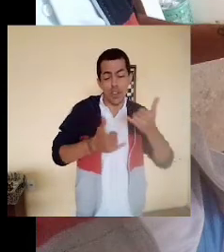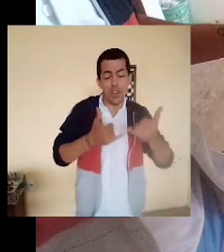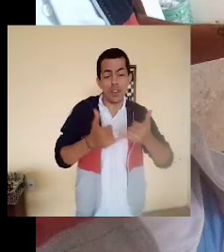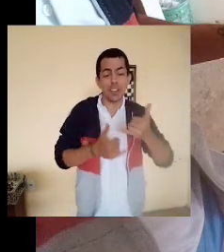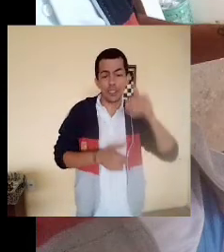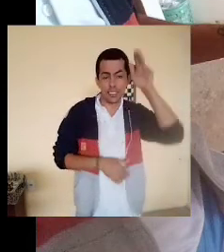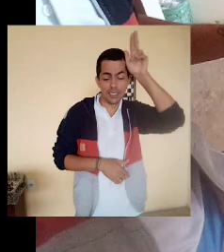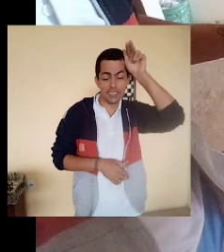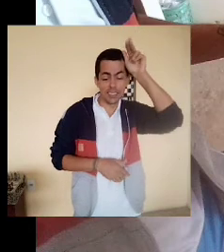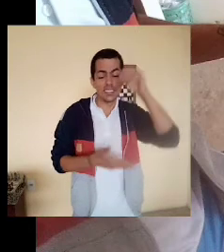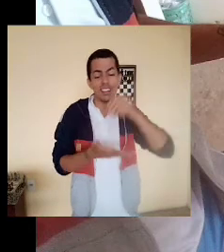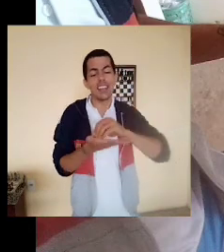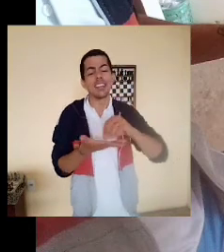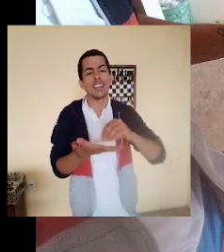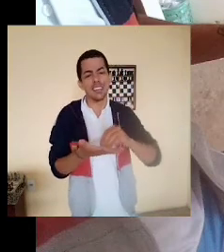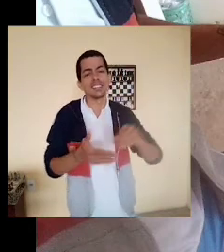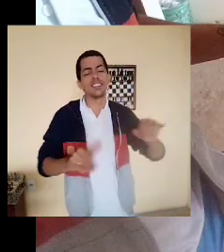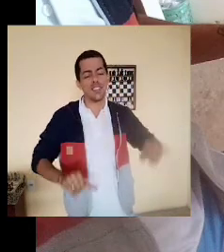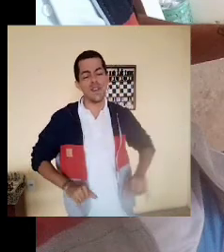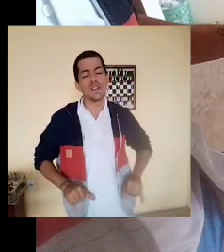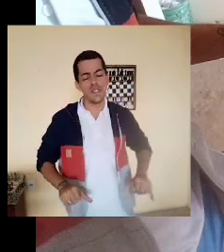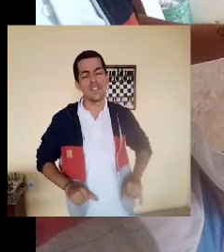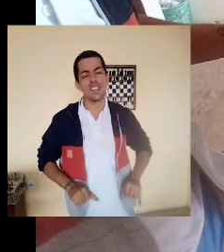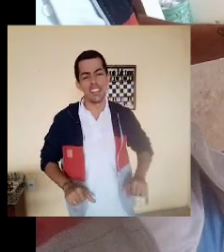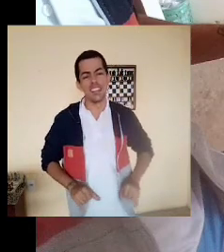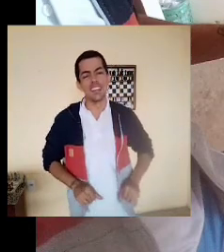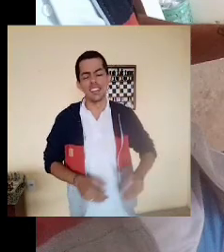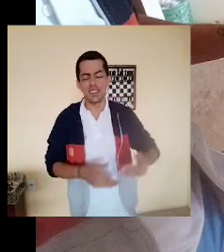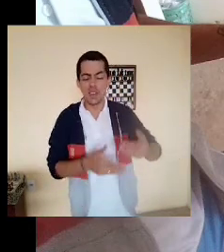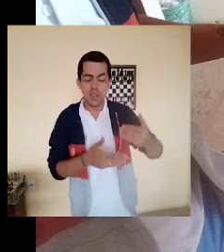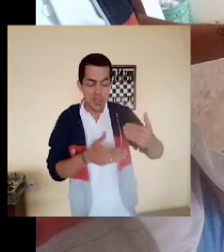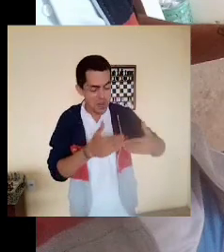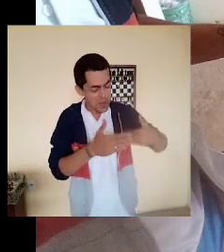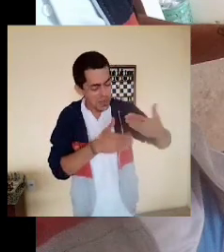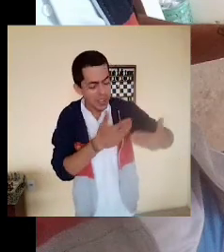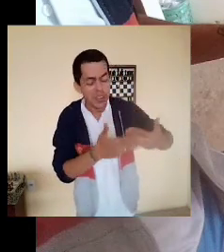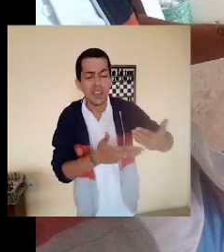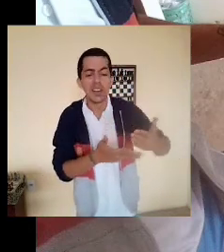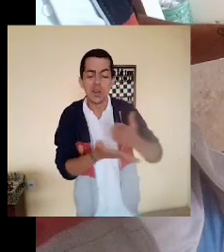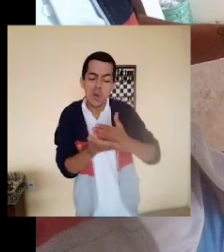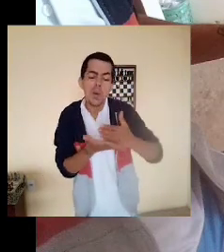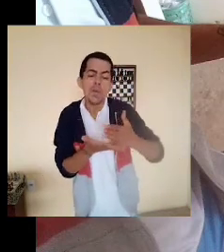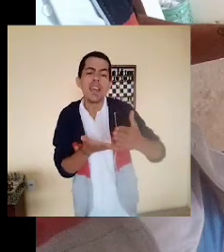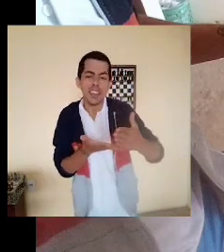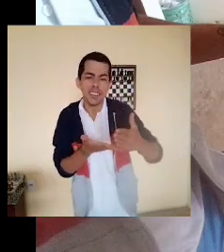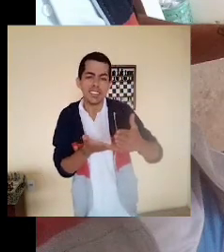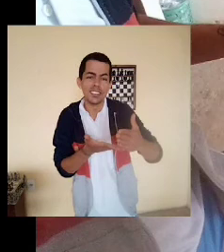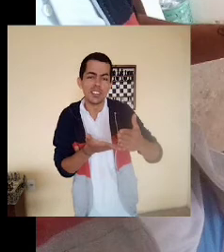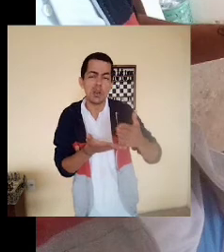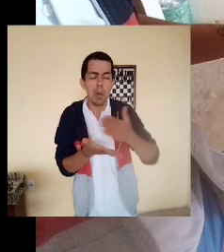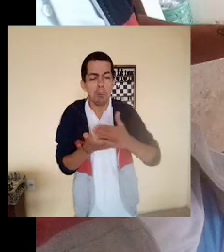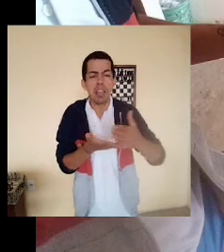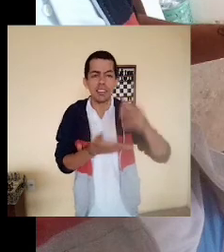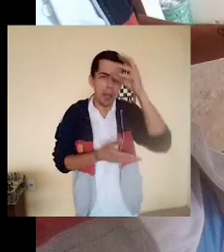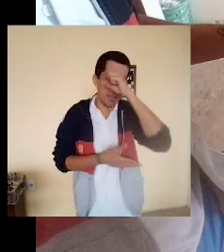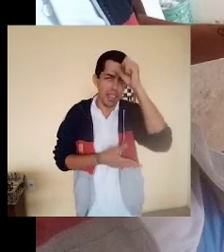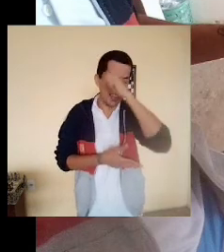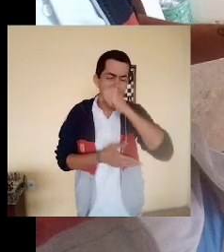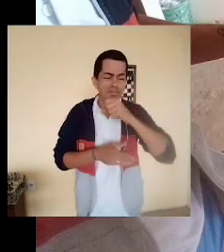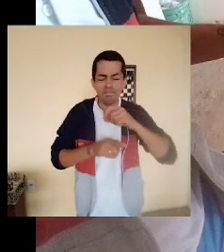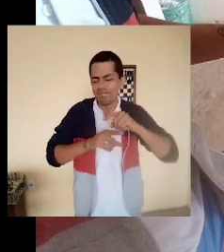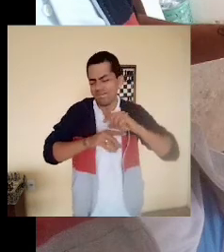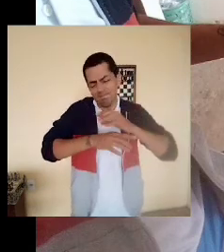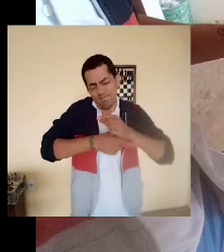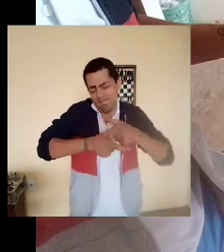90%, 98%, né, dos enxadristas, né, eles sofrem esse tipo de pastor, esse tipo de cheque-mate